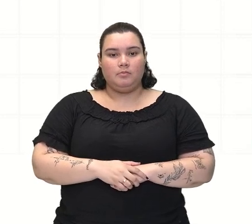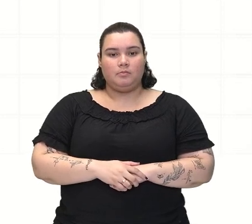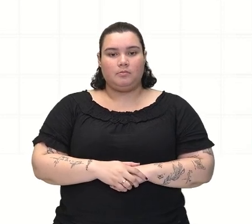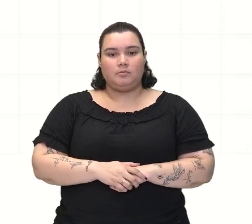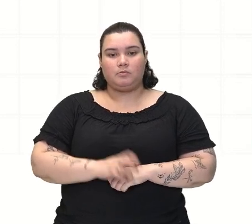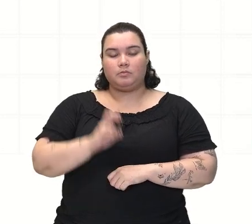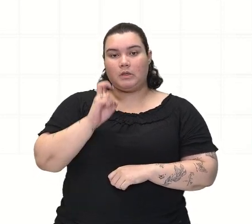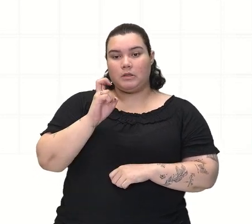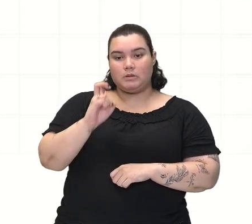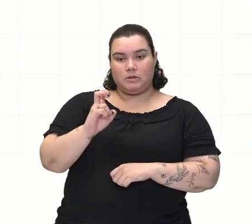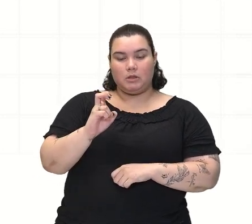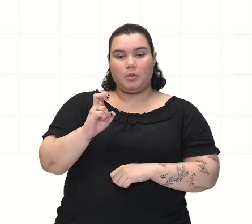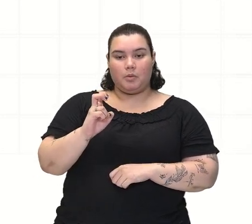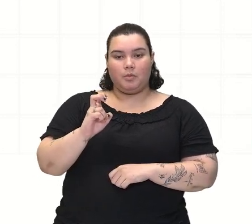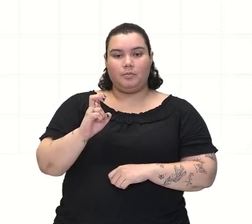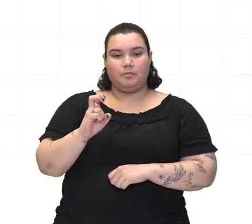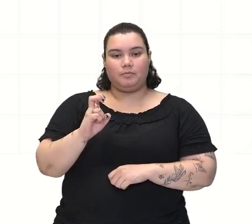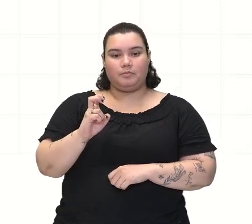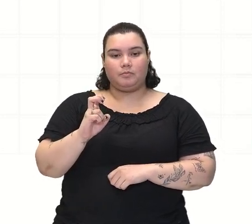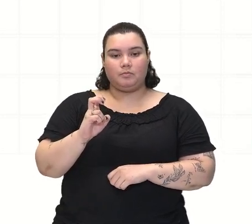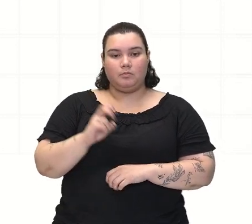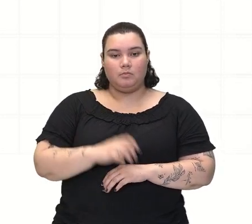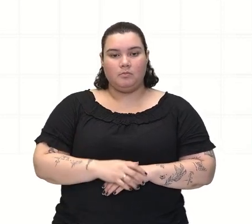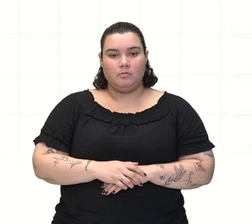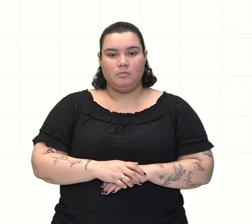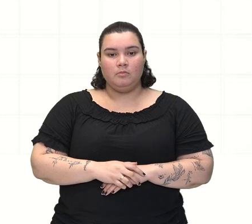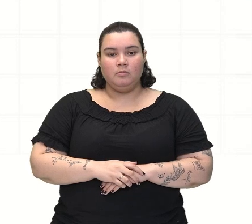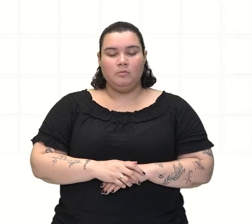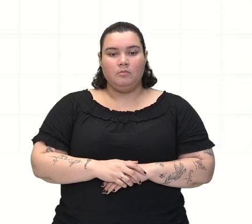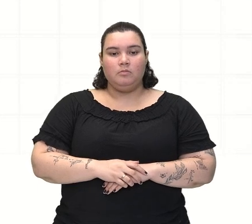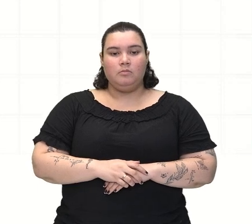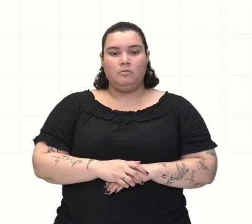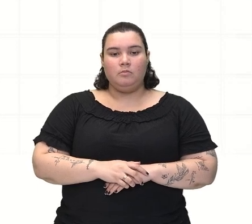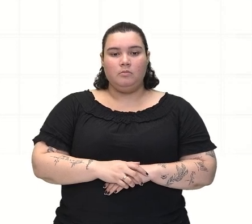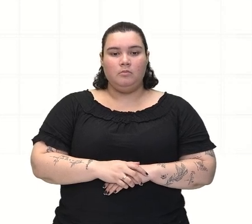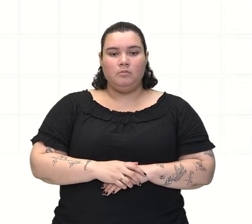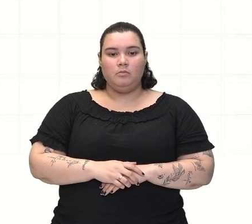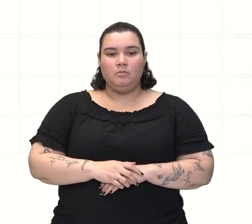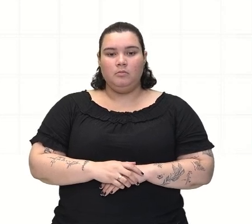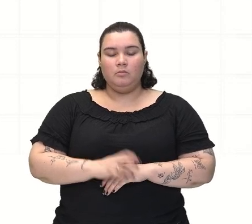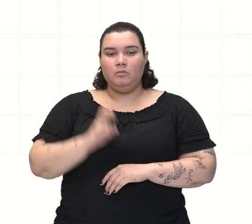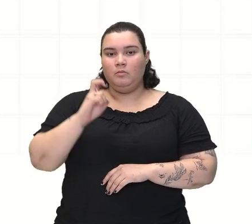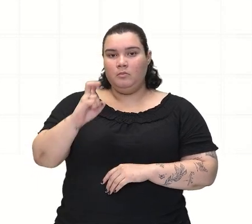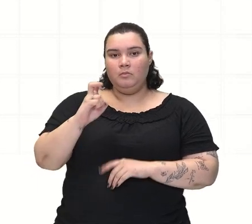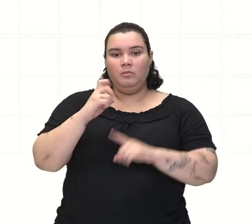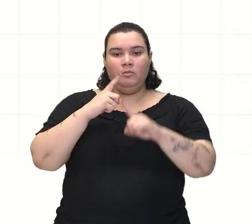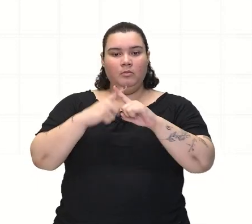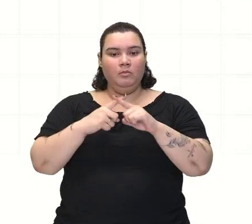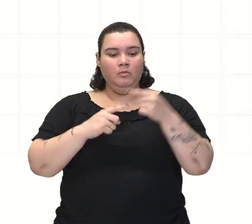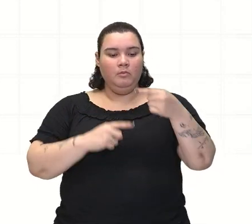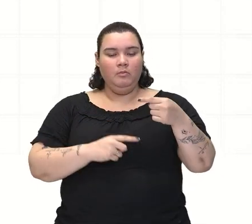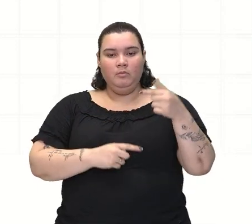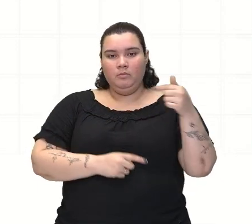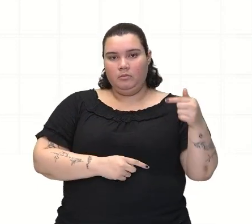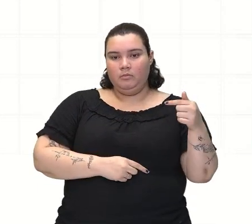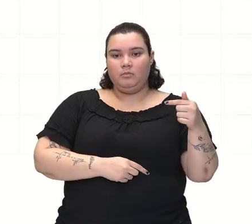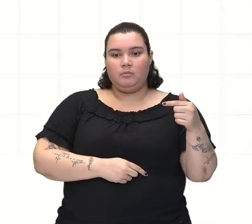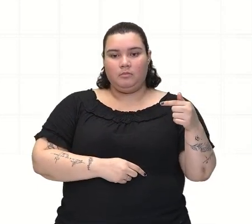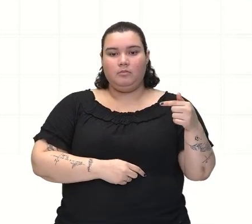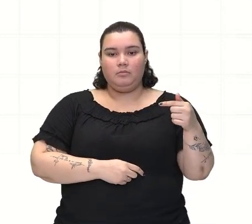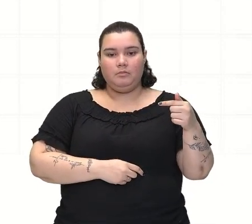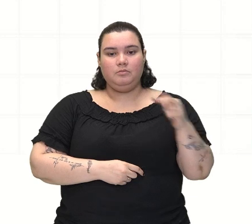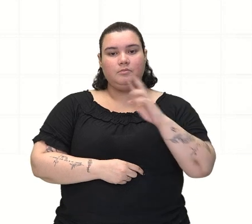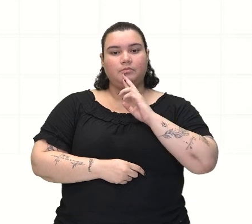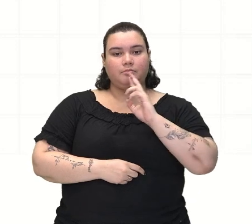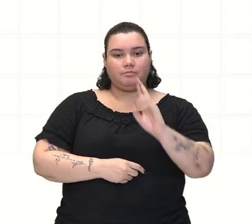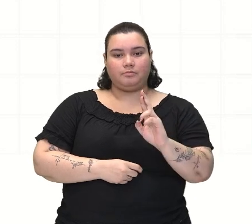5, né? Posso ter 5 vezes menos 7, que aqui